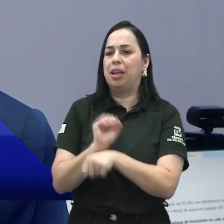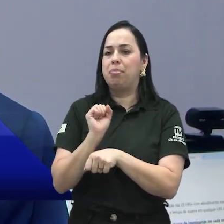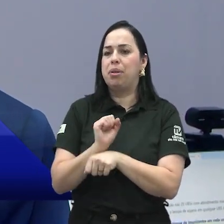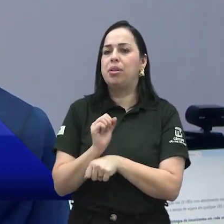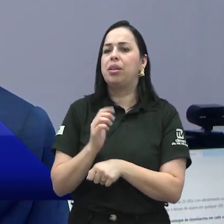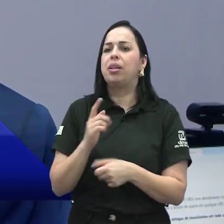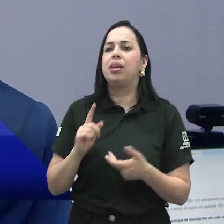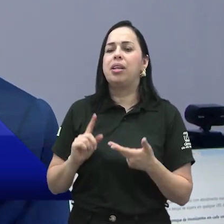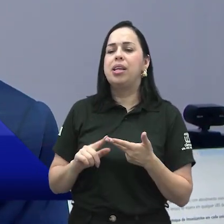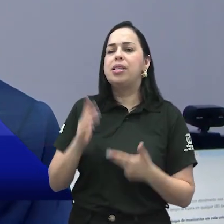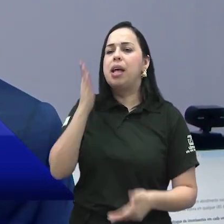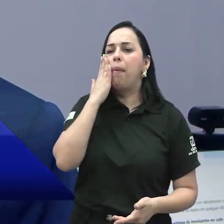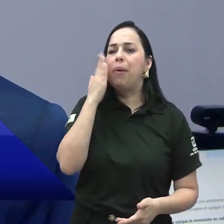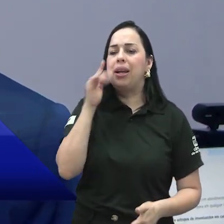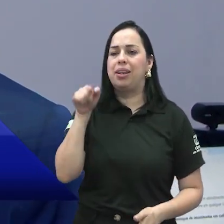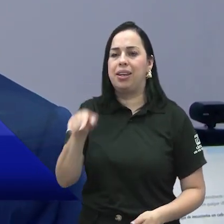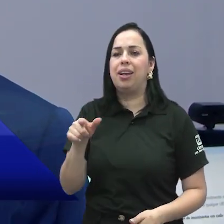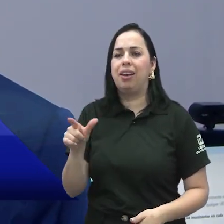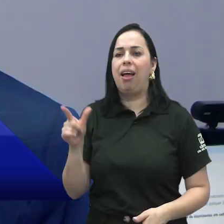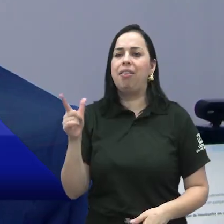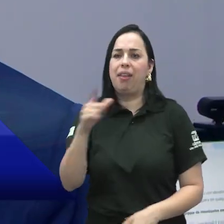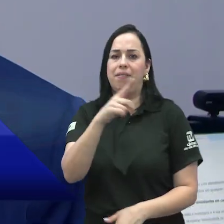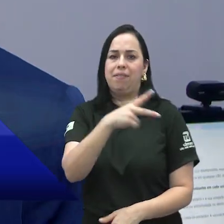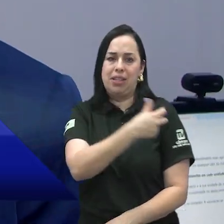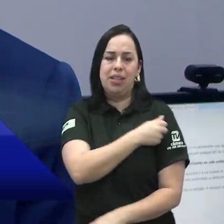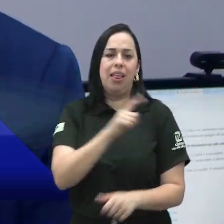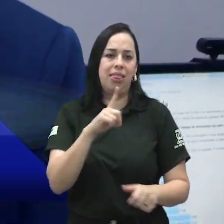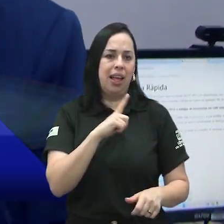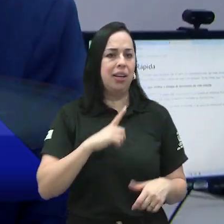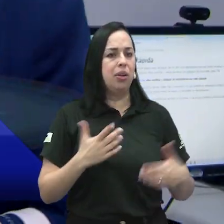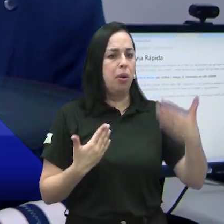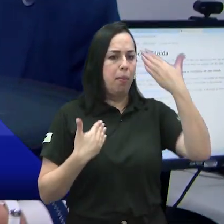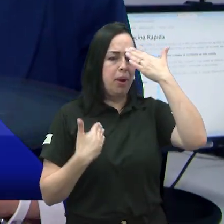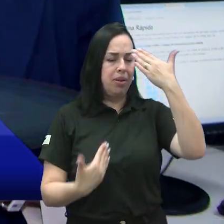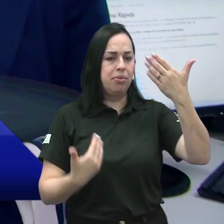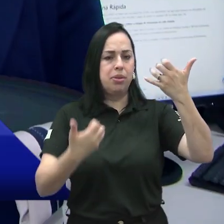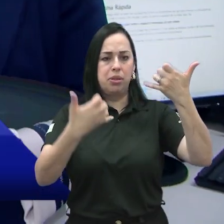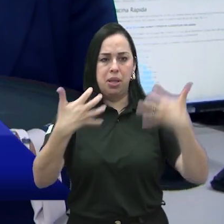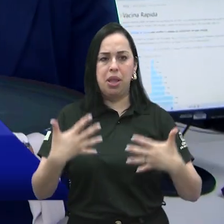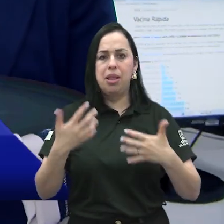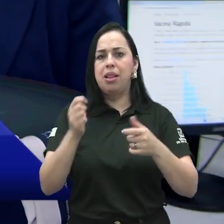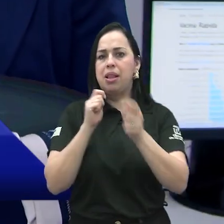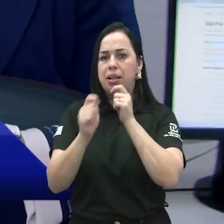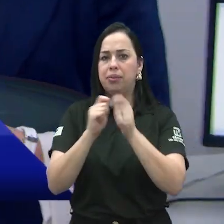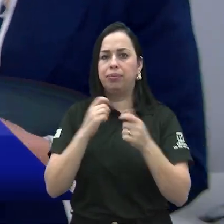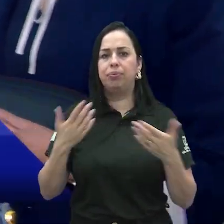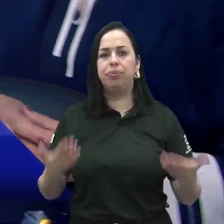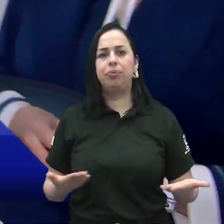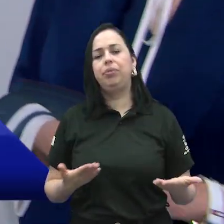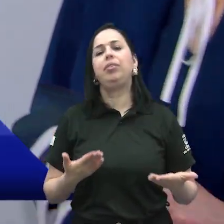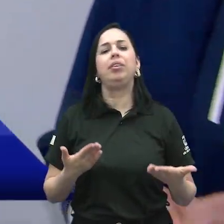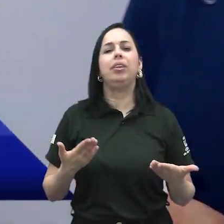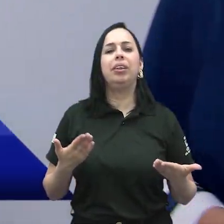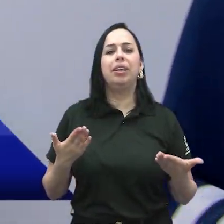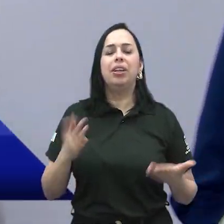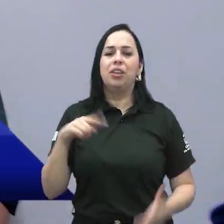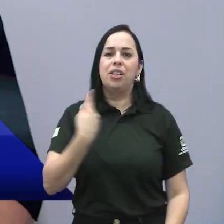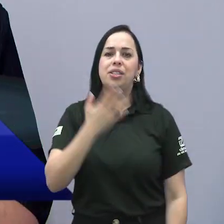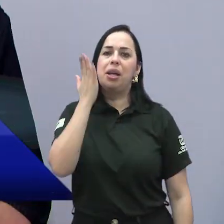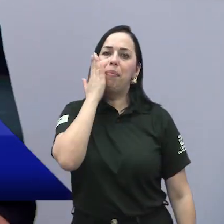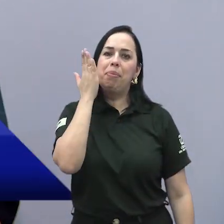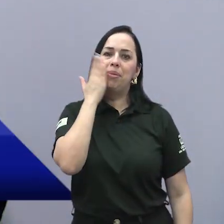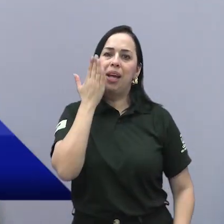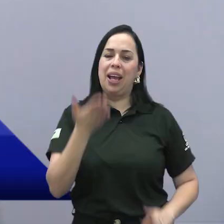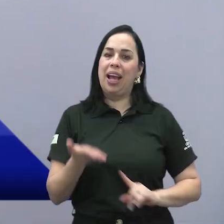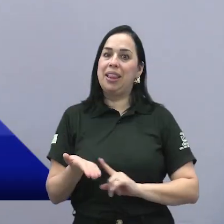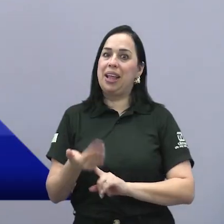de espera e saber que aquele imunizante está disponível. Maravilha, Joselma, obrigado pela sua participação aqui. Ju, por aqui é isso, A gente sabe